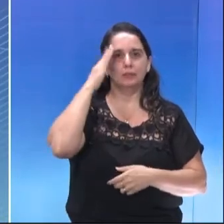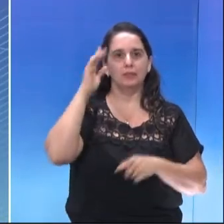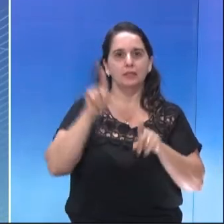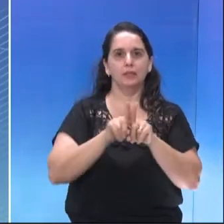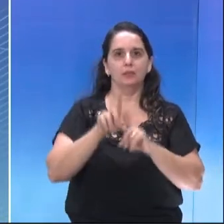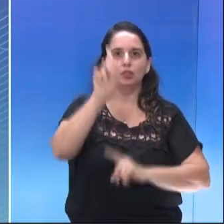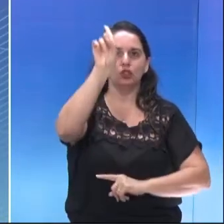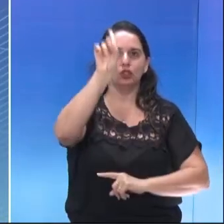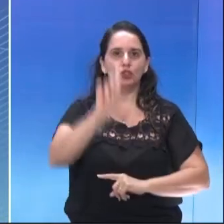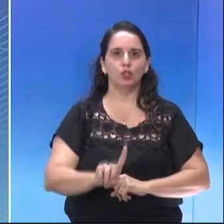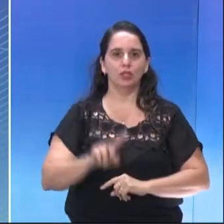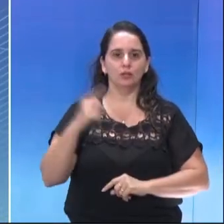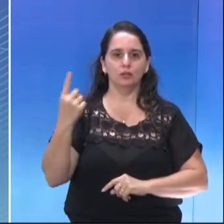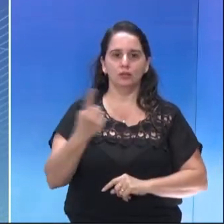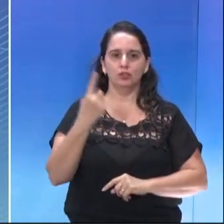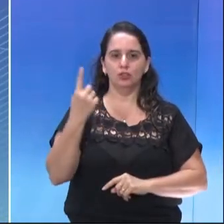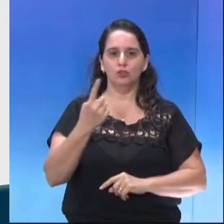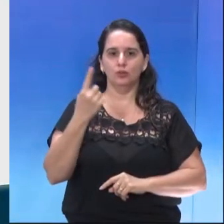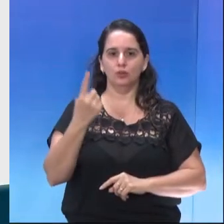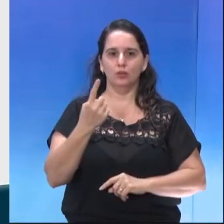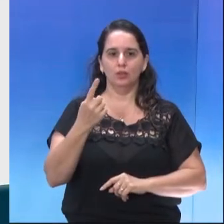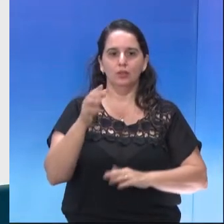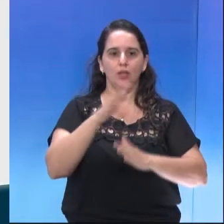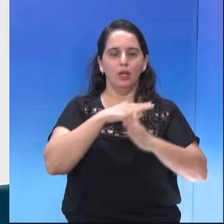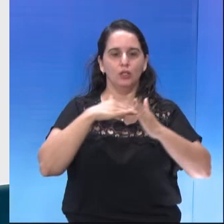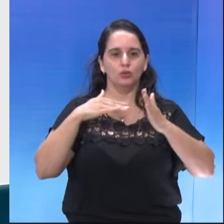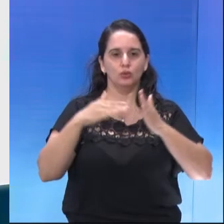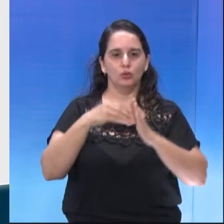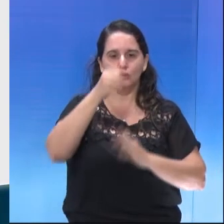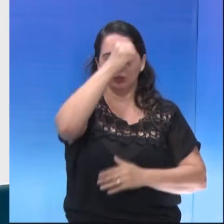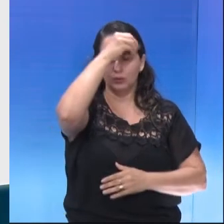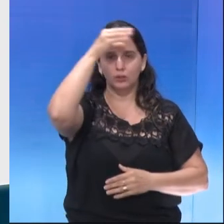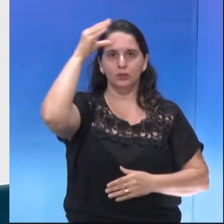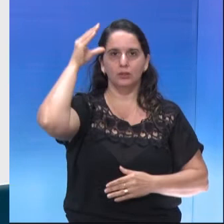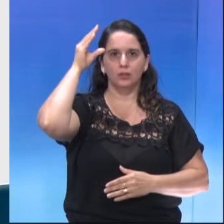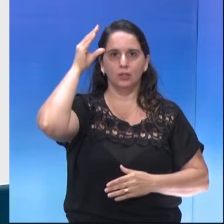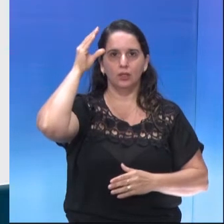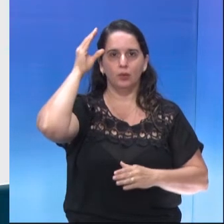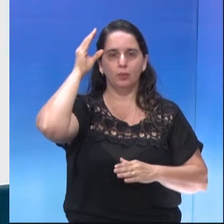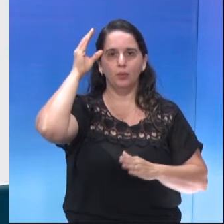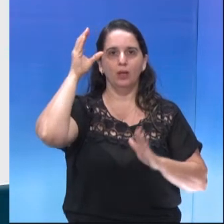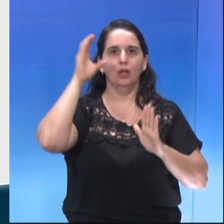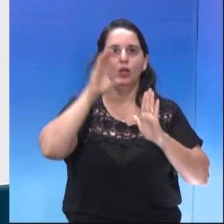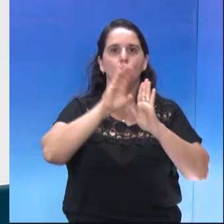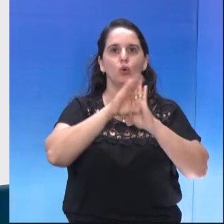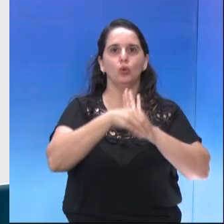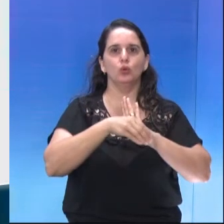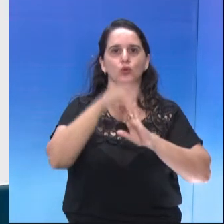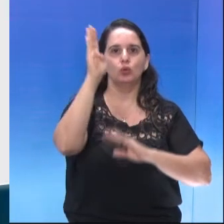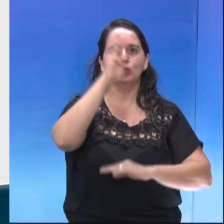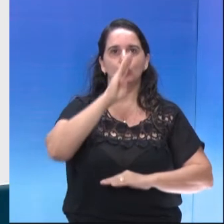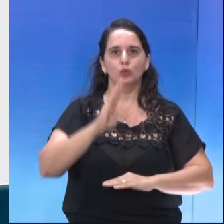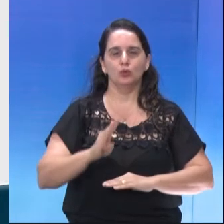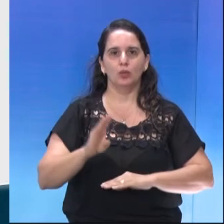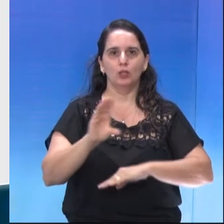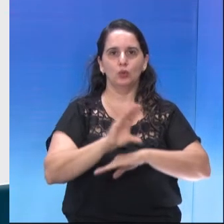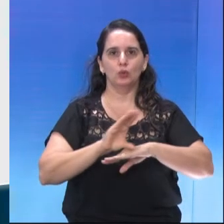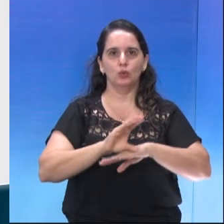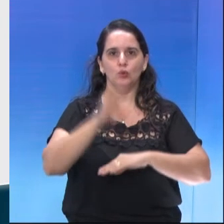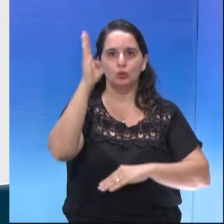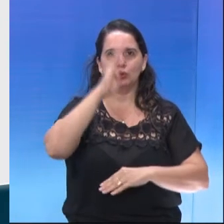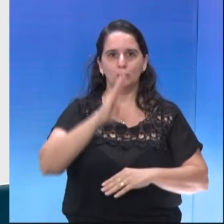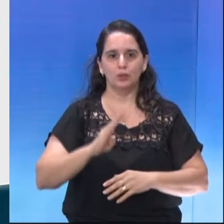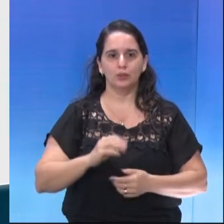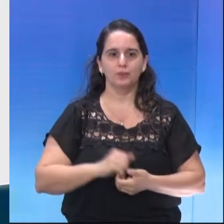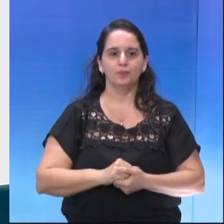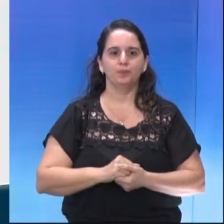individuais garantidos a todo cidadão pela Constituição da República Federativa do Brasil. Vou voltar para o último